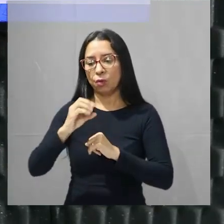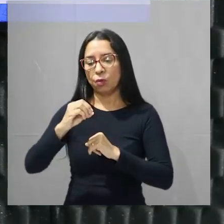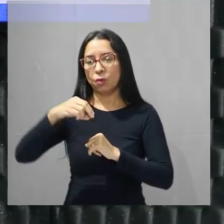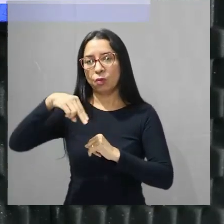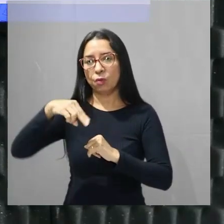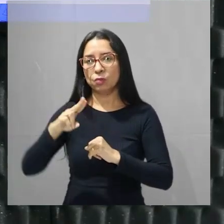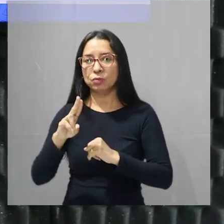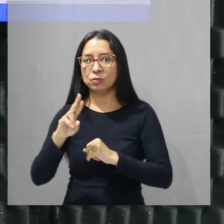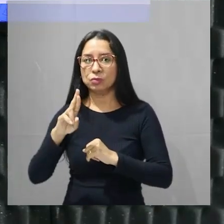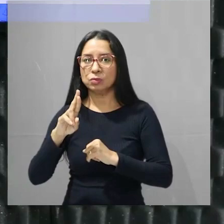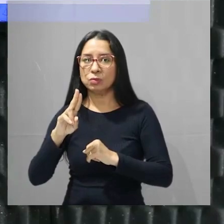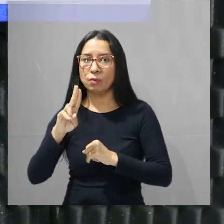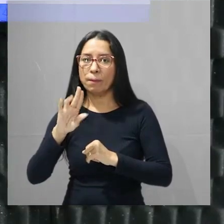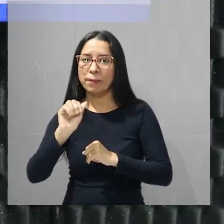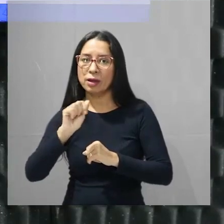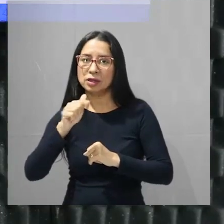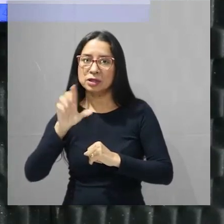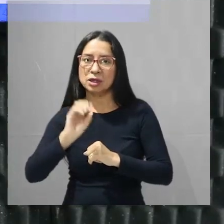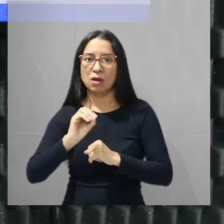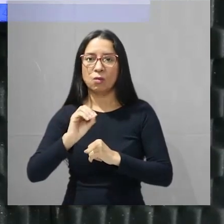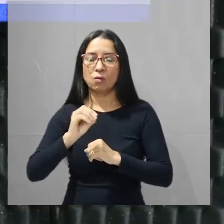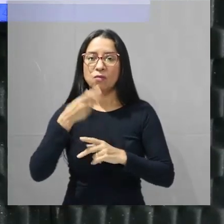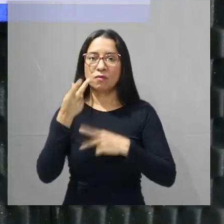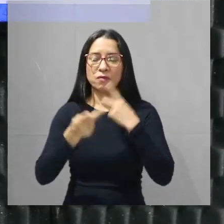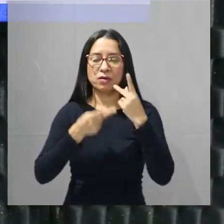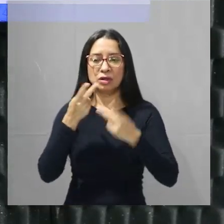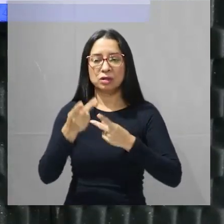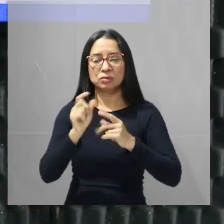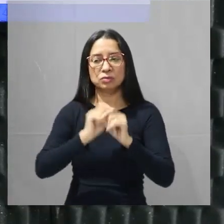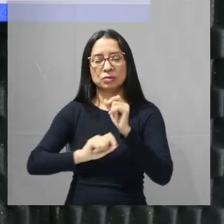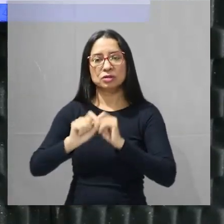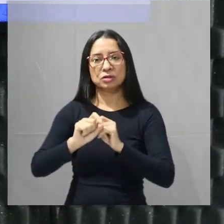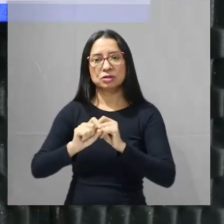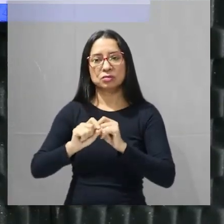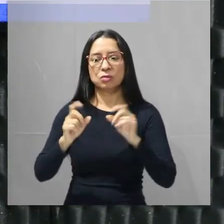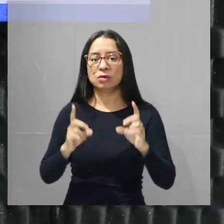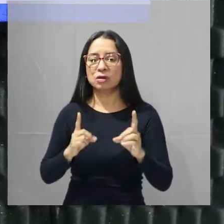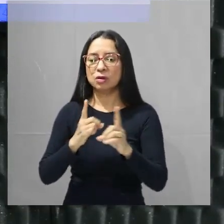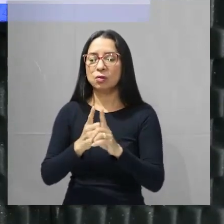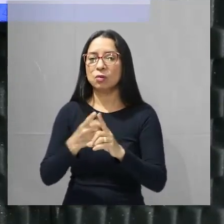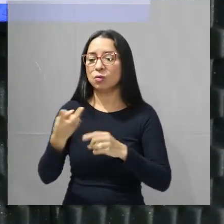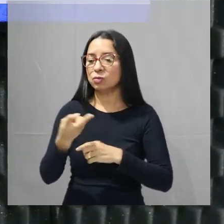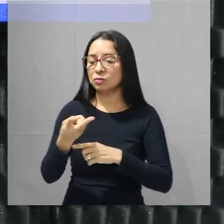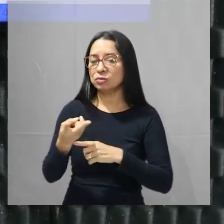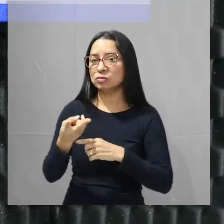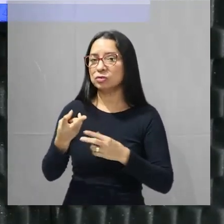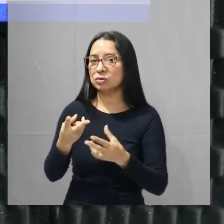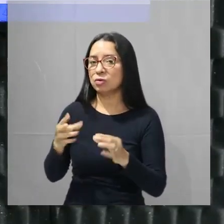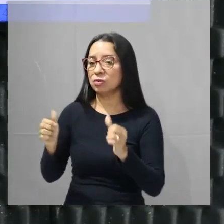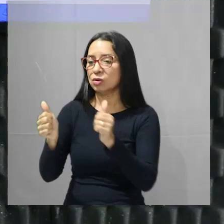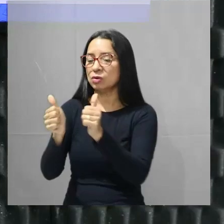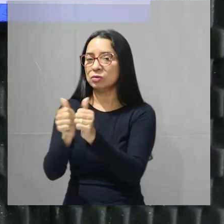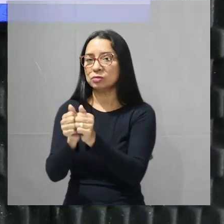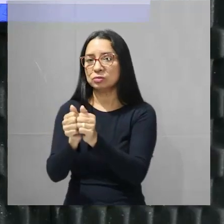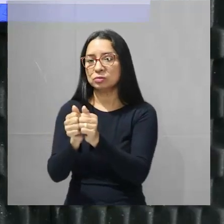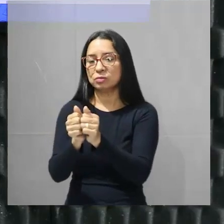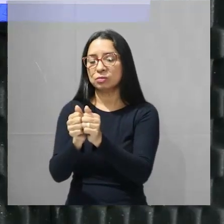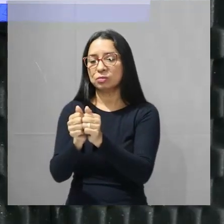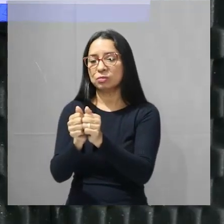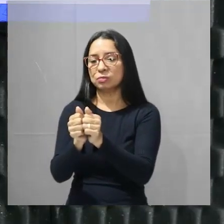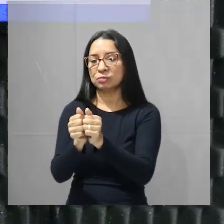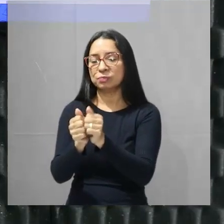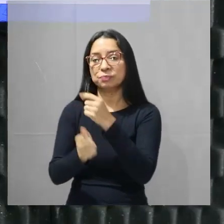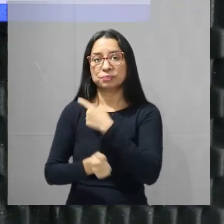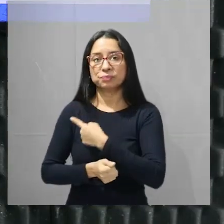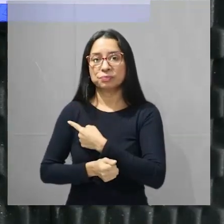conurbação. Atenção, galera, tá? Falamos sobre isso, conurbação, o encontro de duas malhas urbanas, tá certo? E quais são as duas